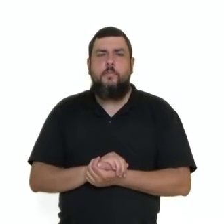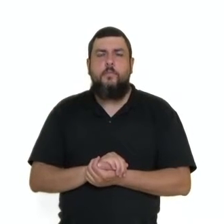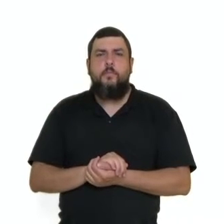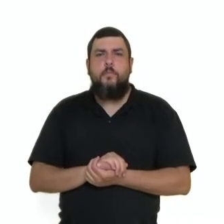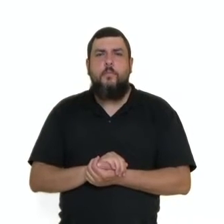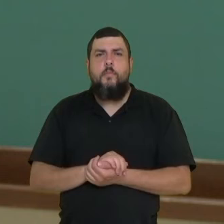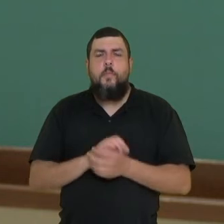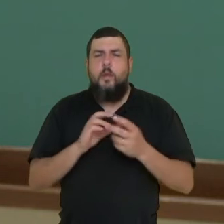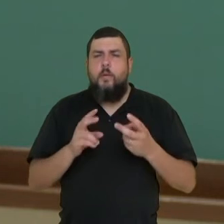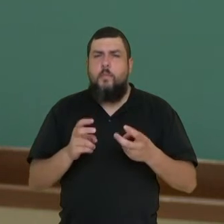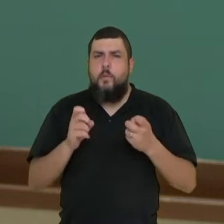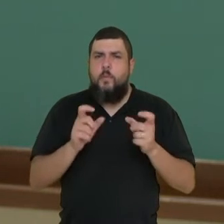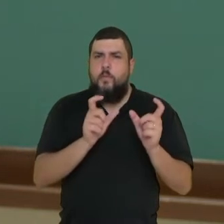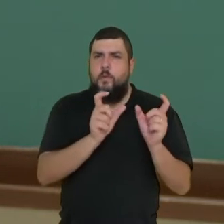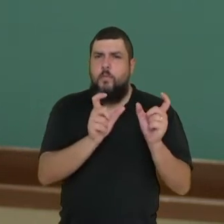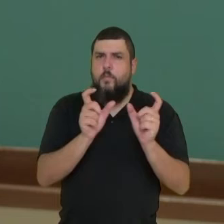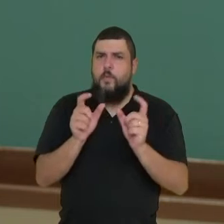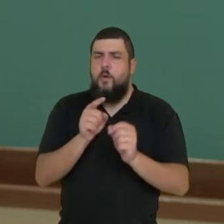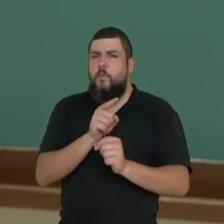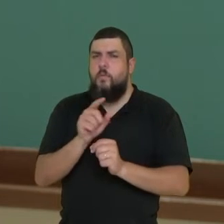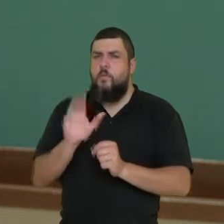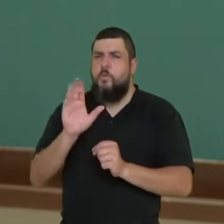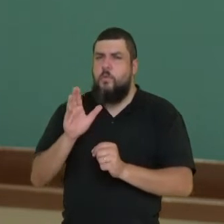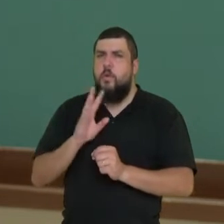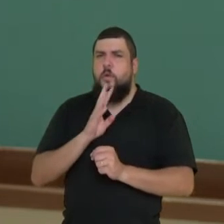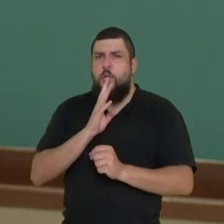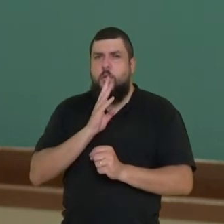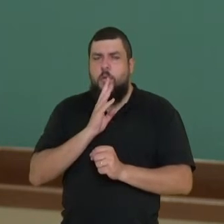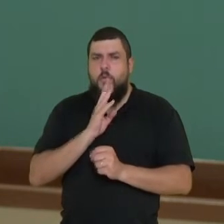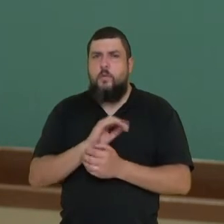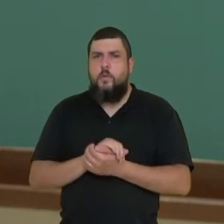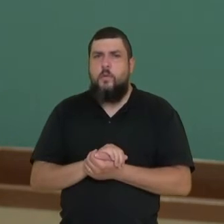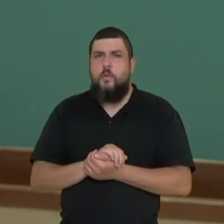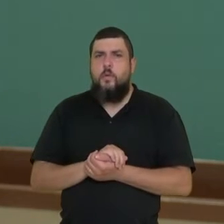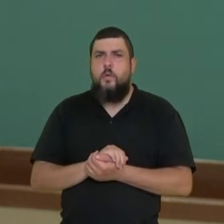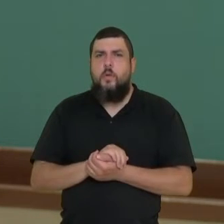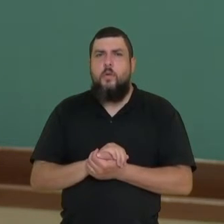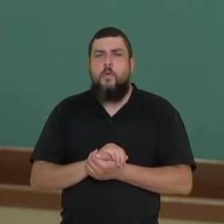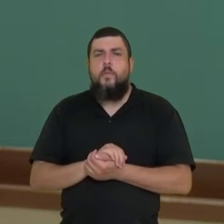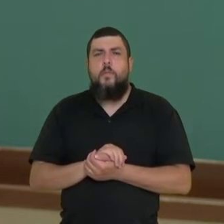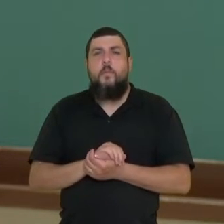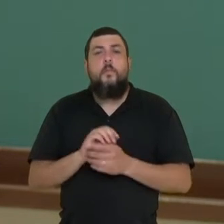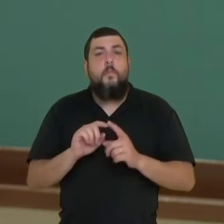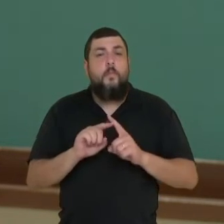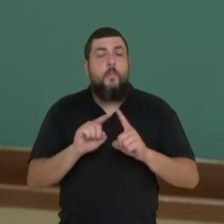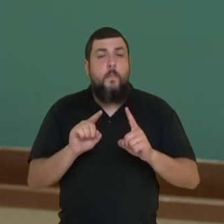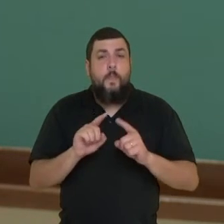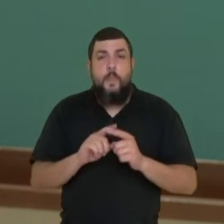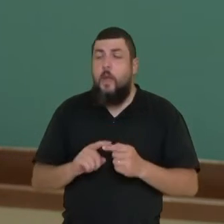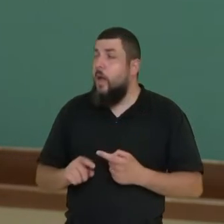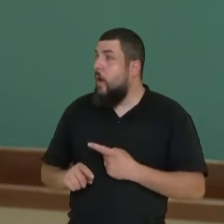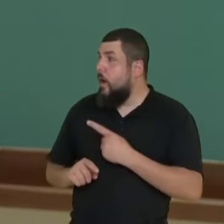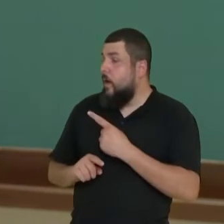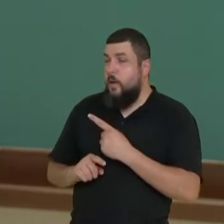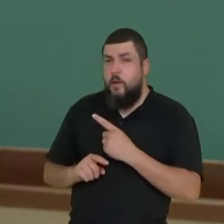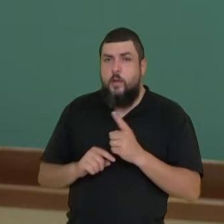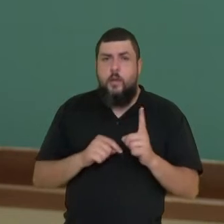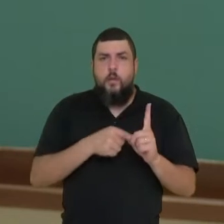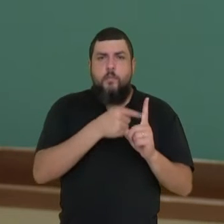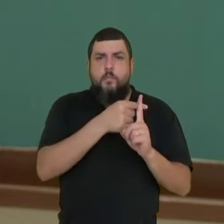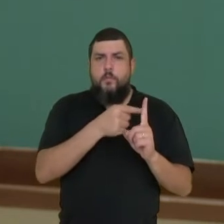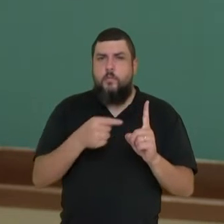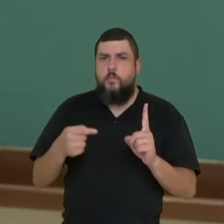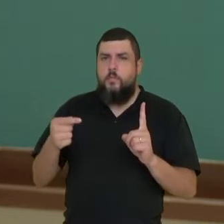esses termos você já conhece das aulas sobre pilhas, ânodo e cátodo, mas aqui eles têm sinais opostos.